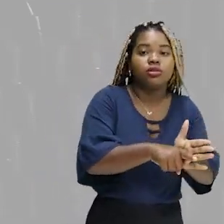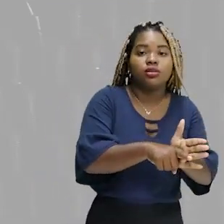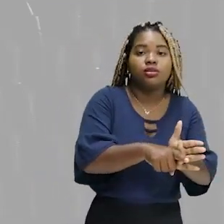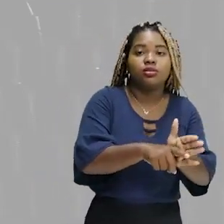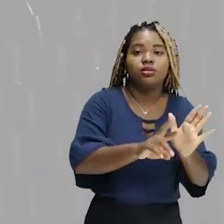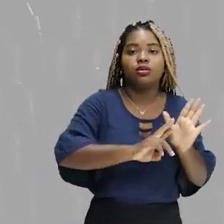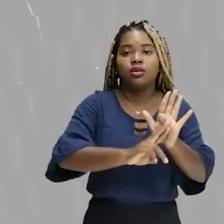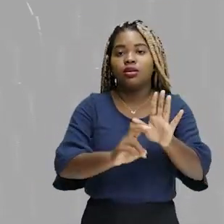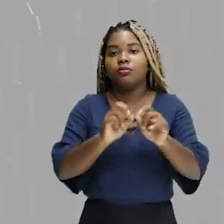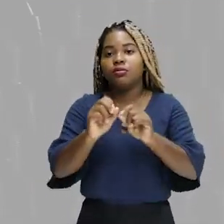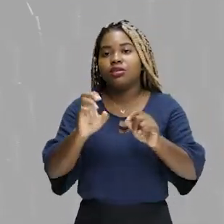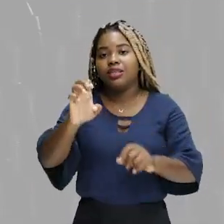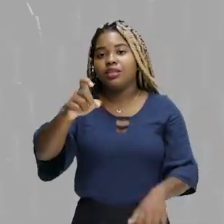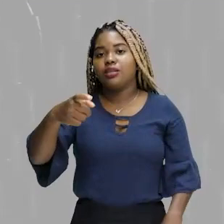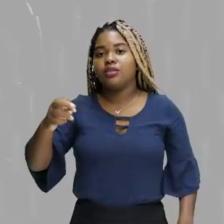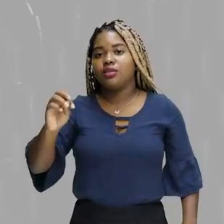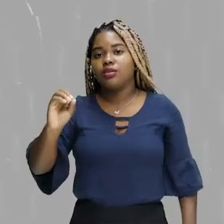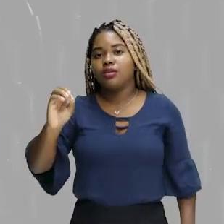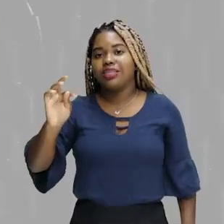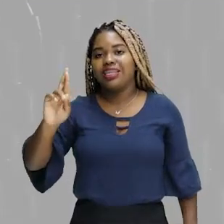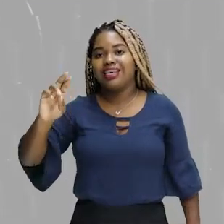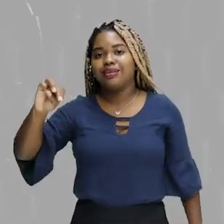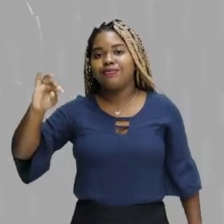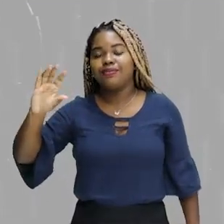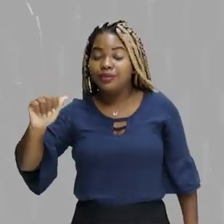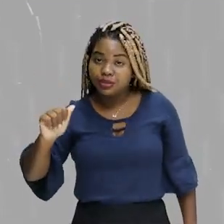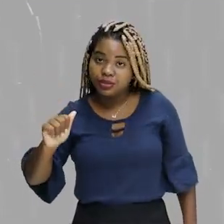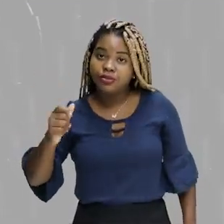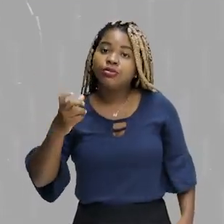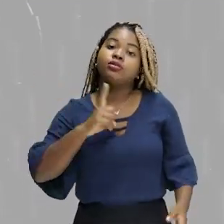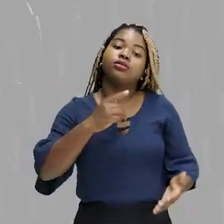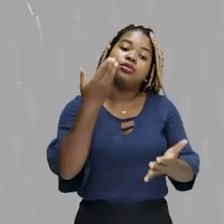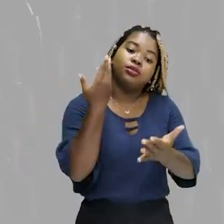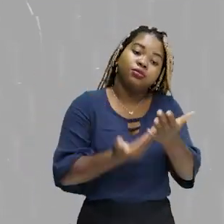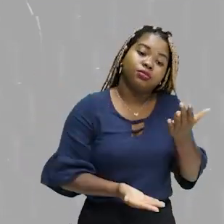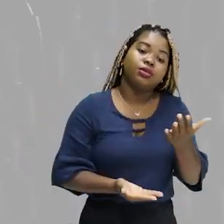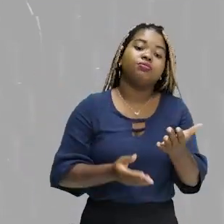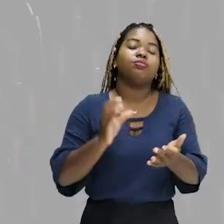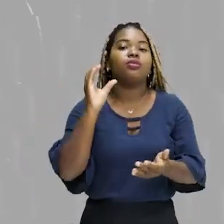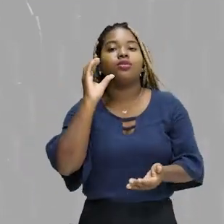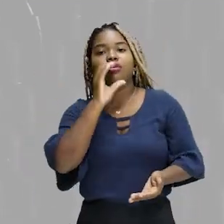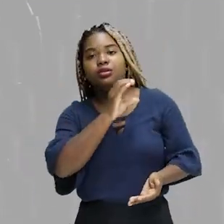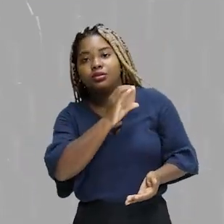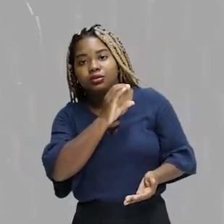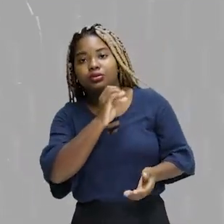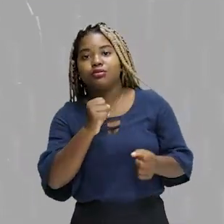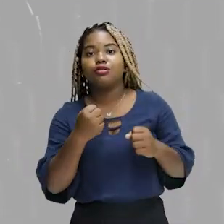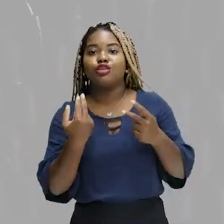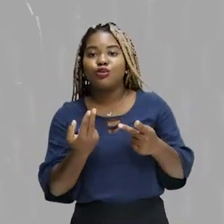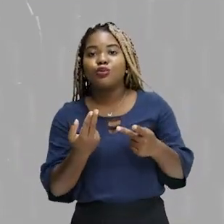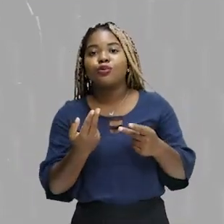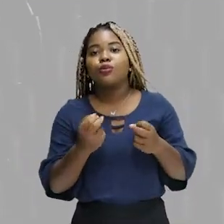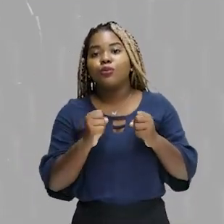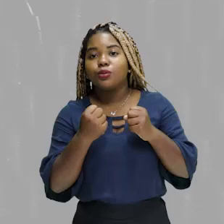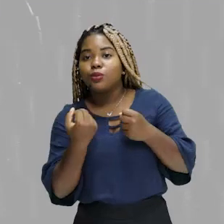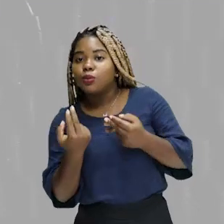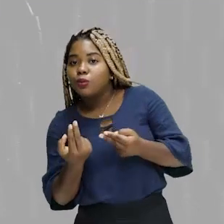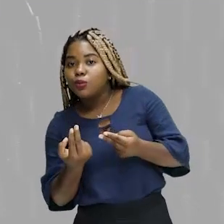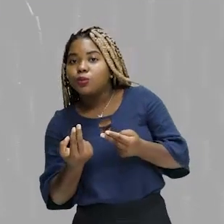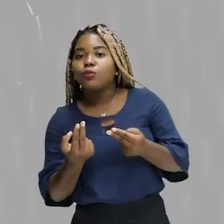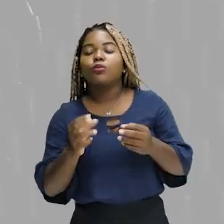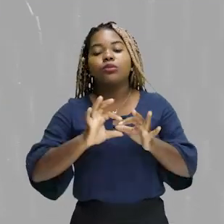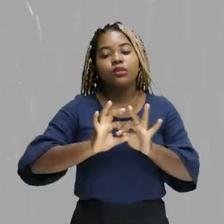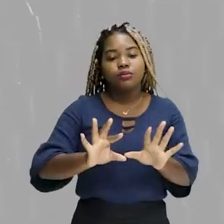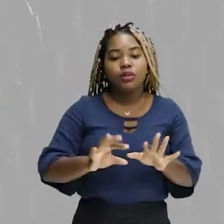reação exotérmica, onde está havendo uma perda ou liberação de calor. Então, a afirmativa 2 ela